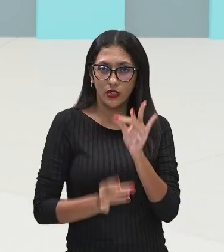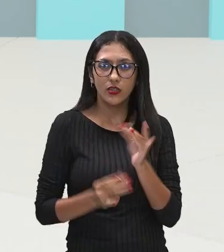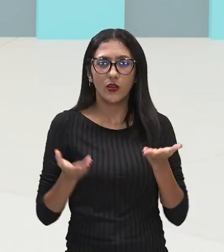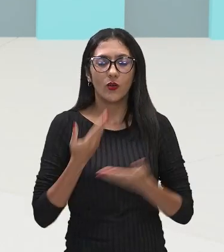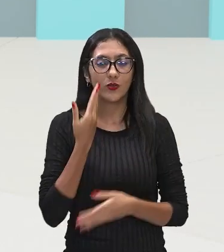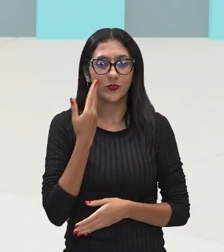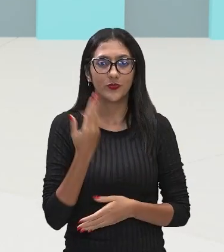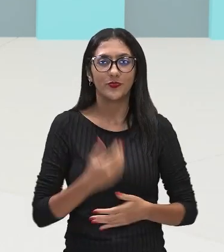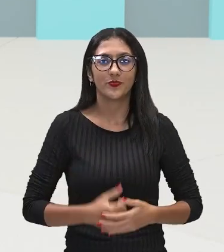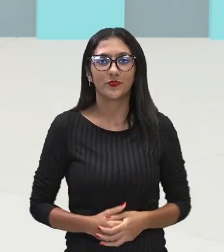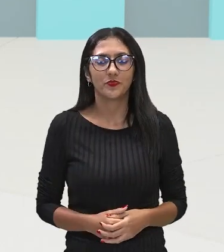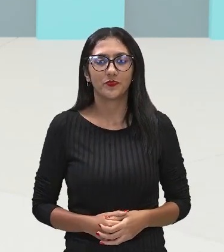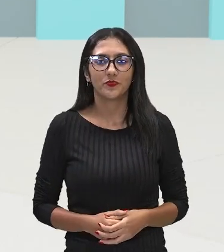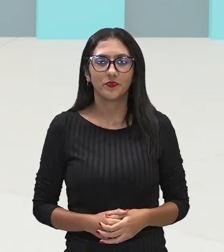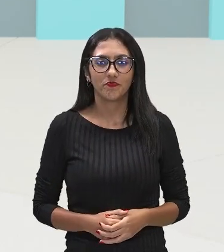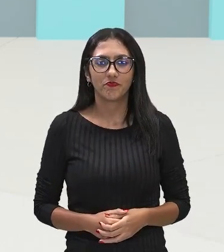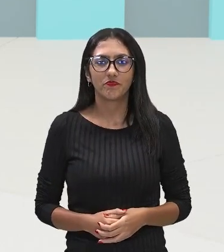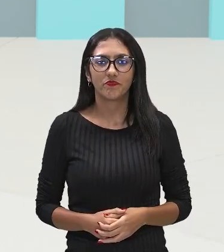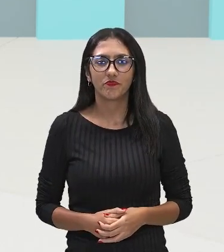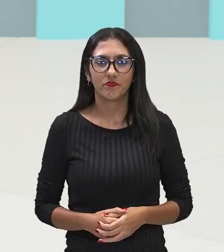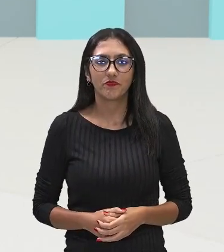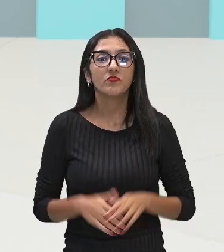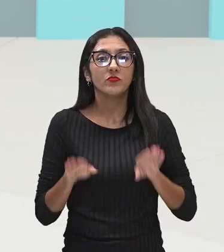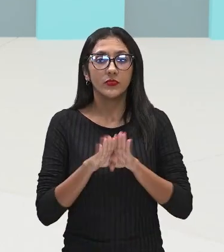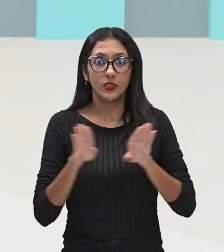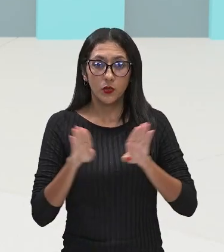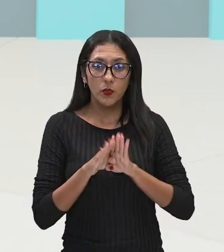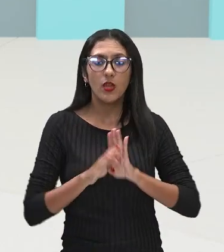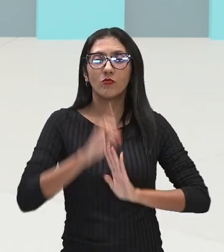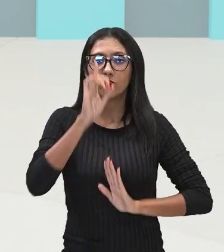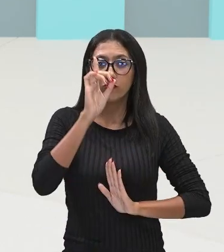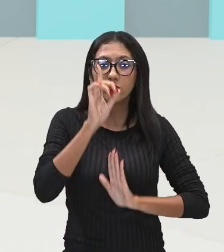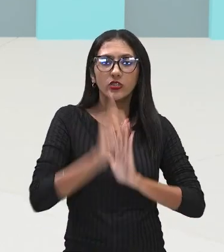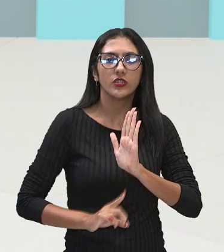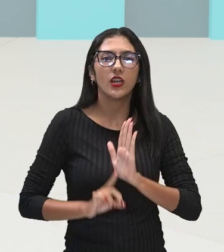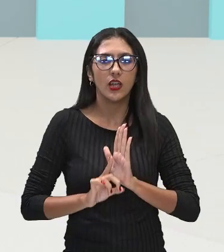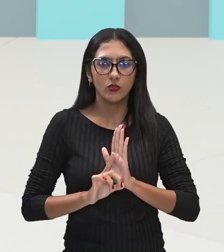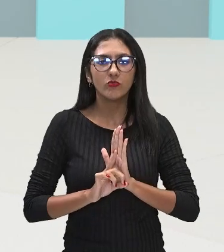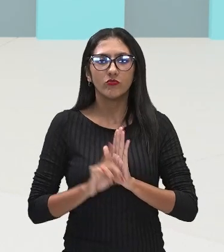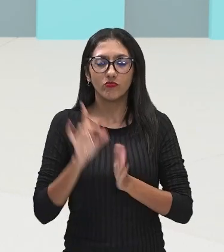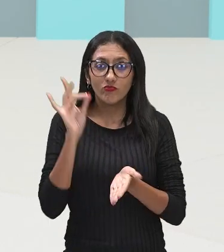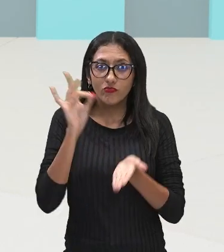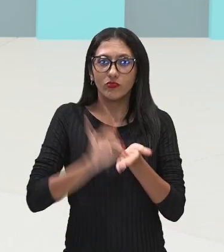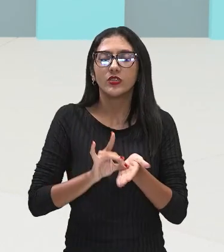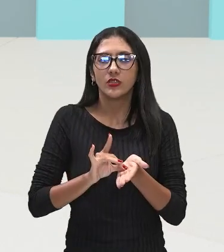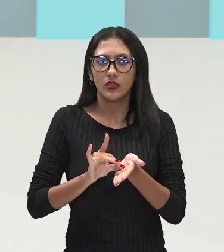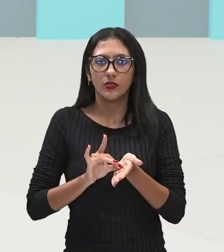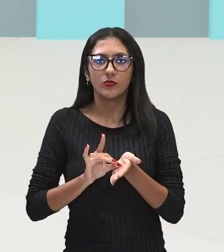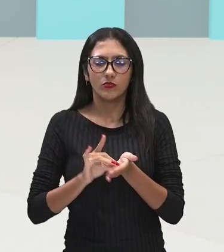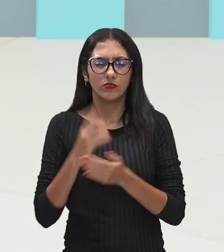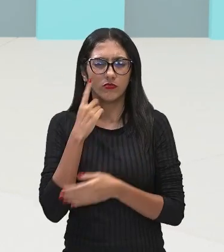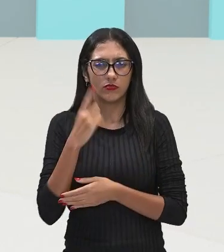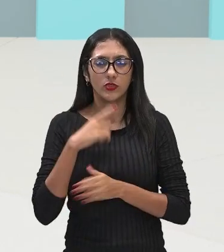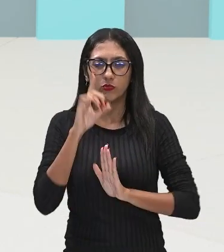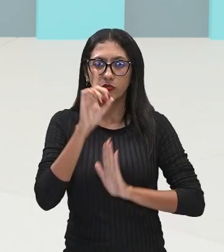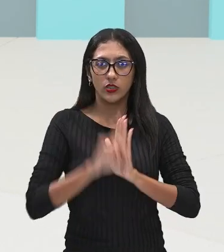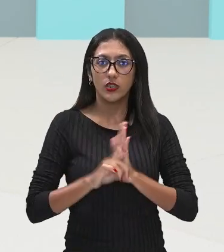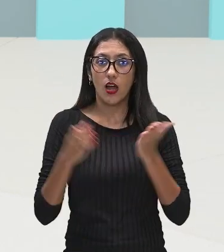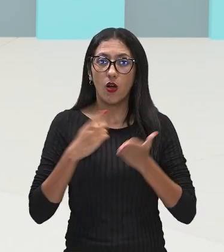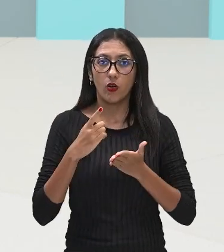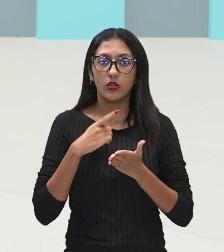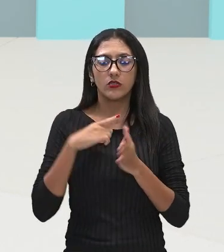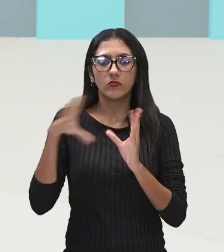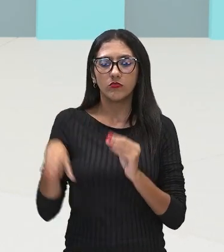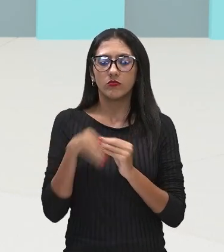aí, ó. Além de um direito legalmente garantido, perceba que realmente eu estava falando de direito, agora eu vou falar de